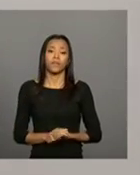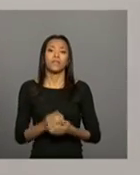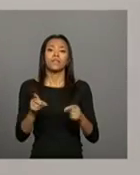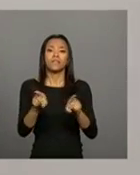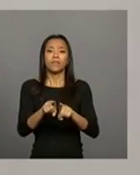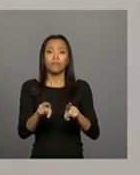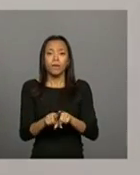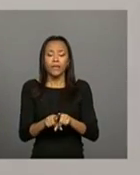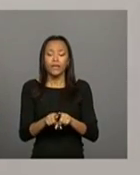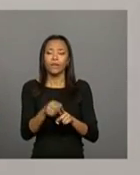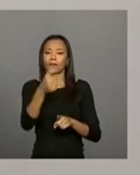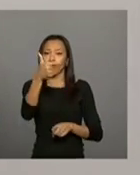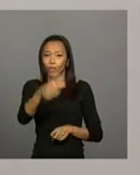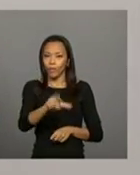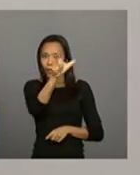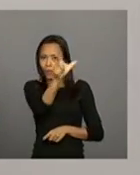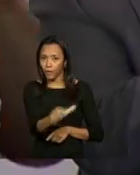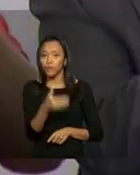sul-mato-grossense,